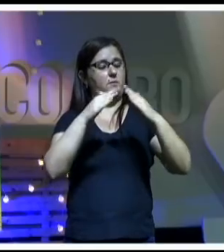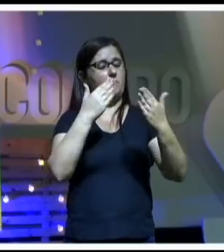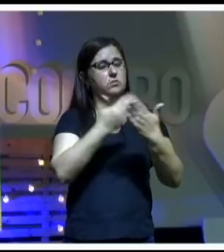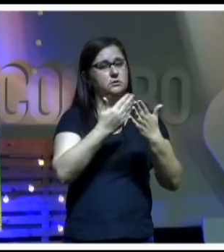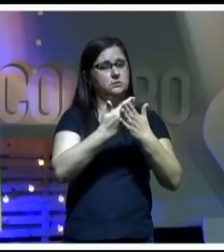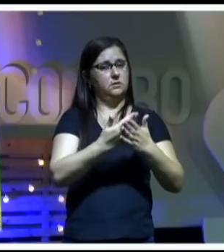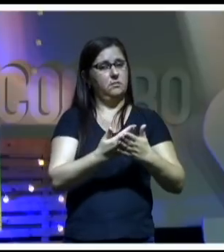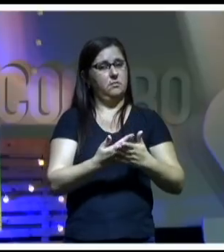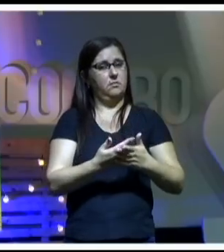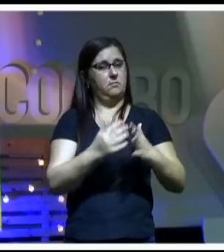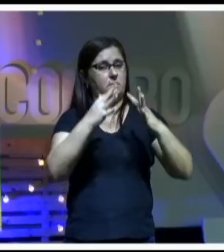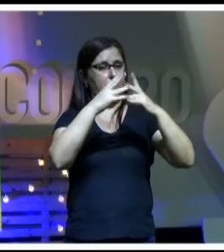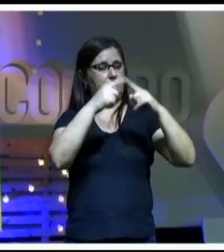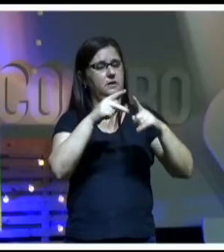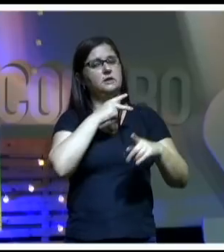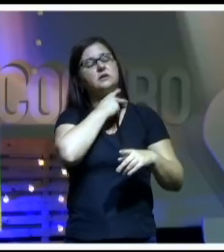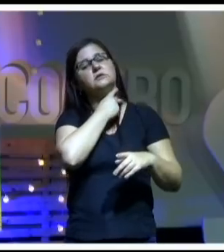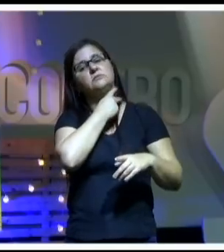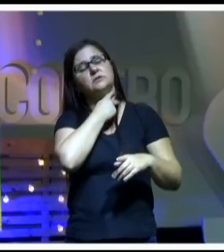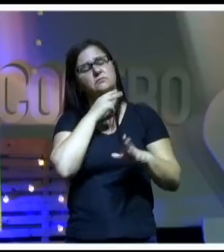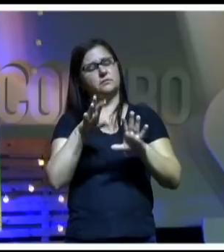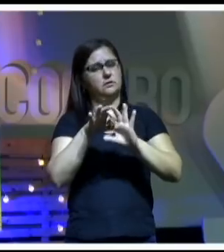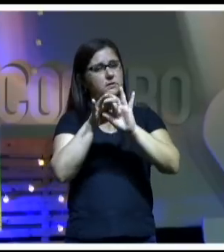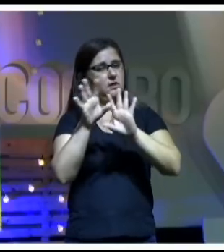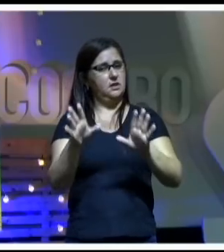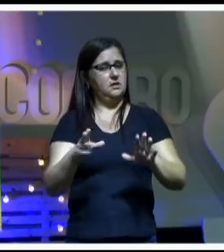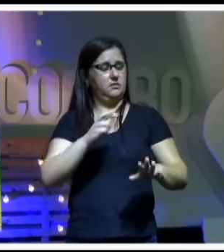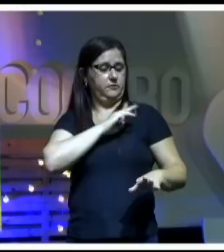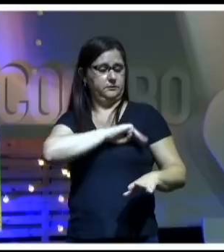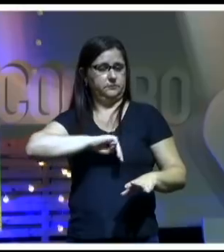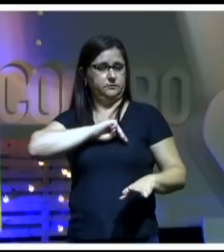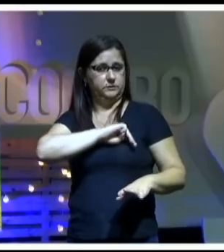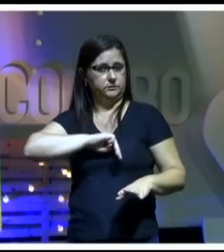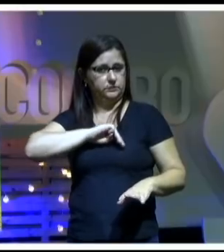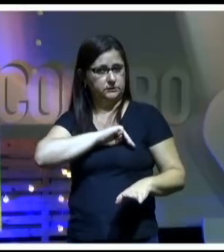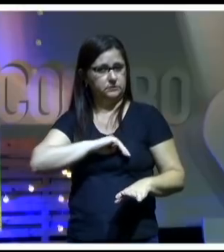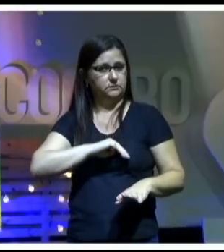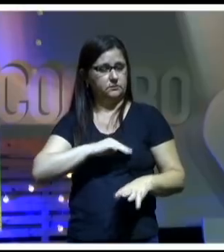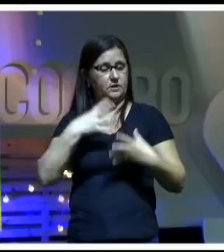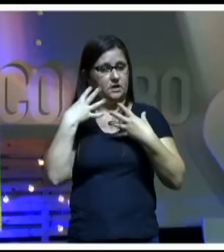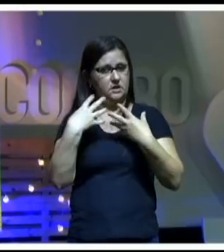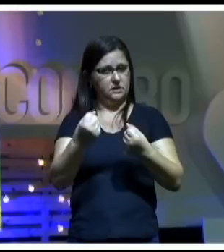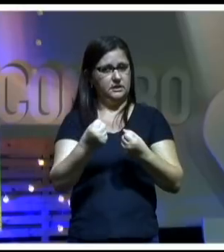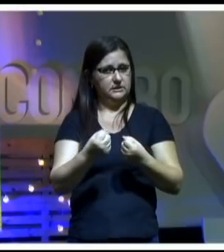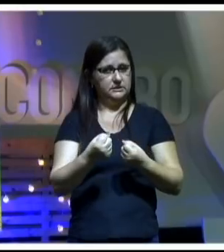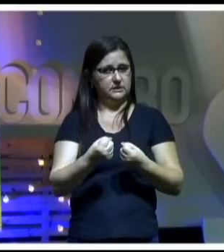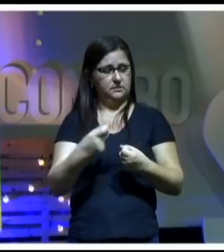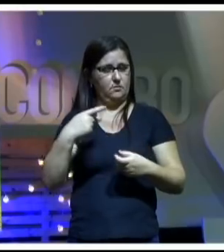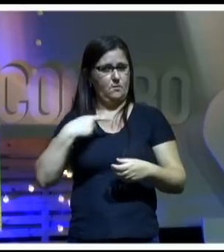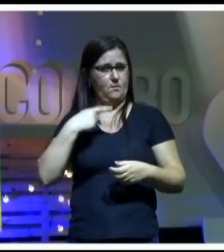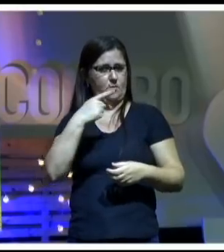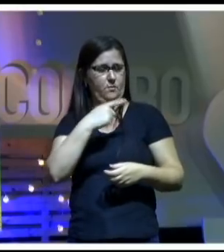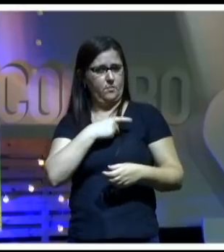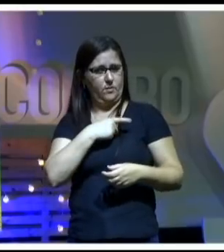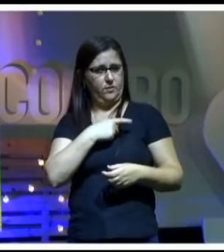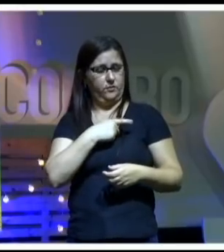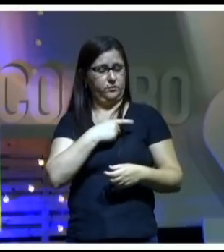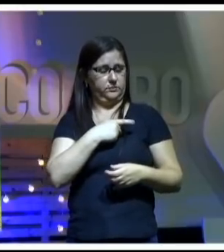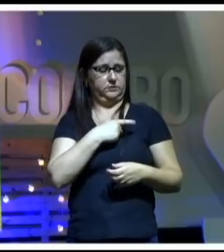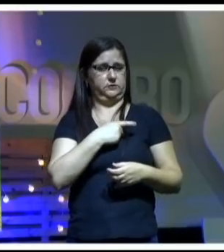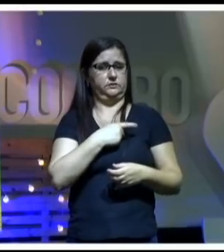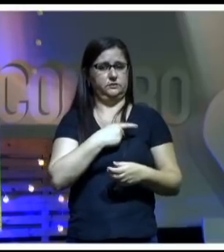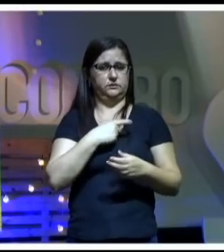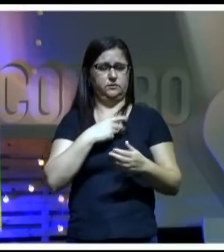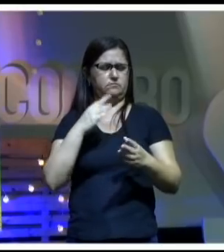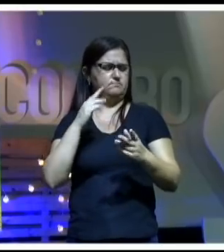presbiterianas estrangeiras em 1933 que era decididamente mais ortodoxo do que a junta de presbiteriano